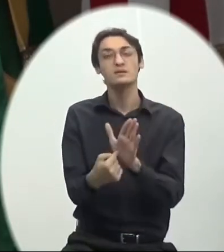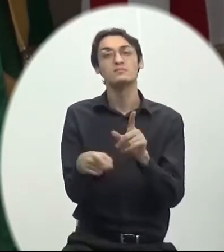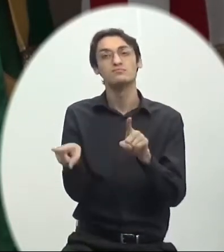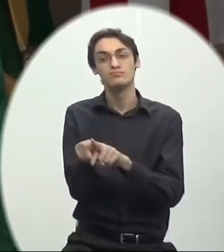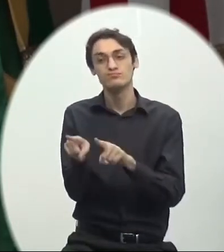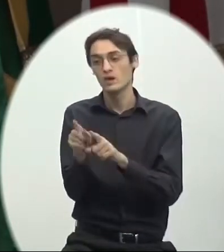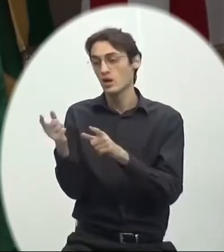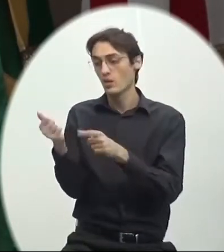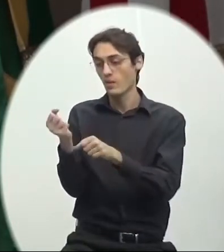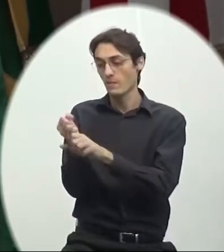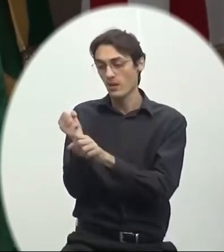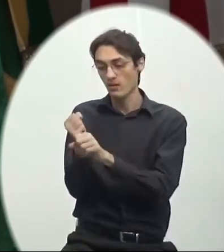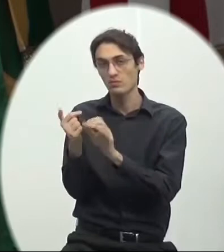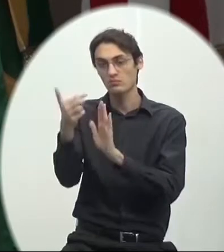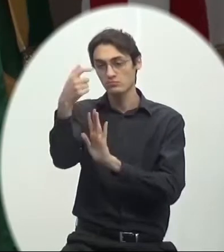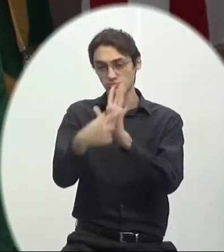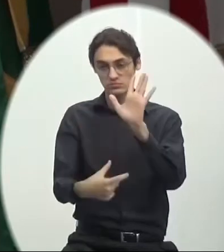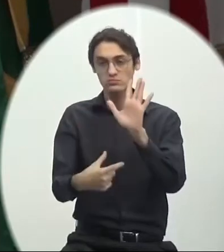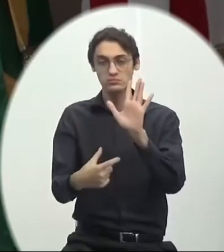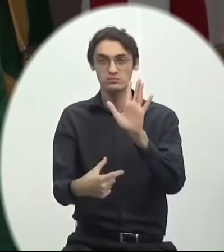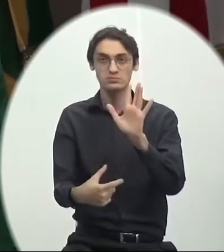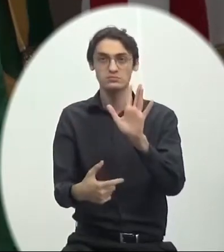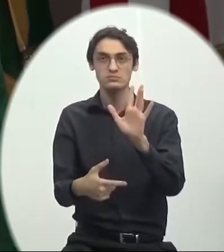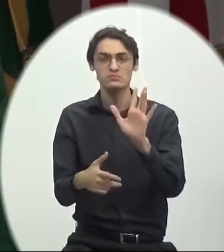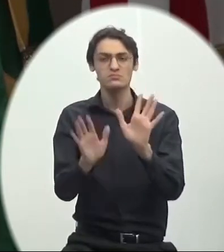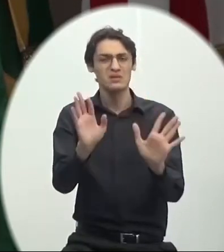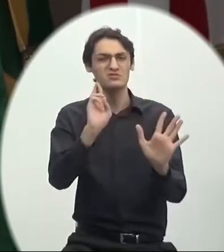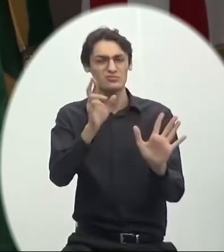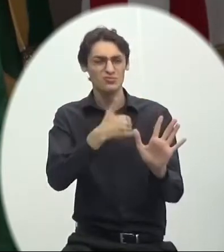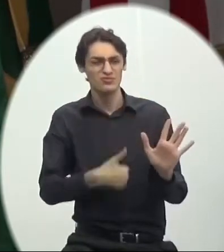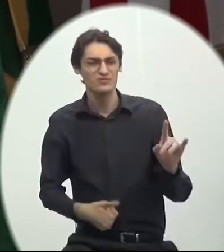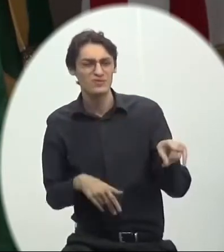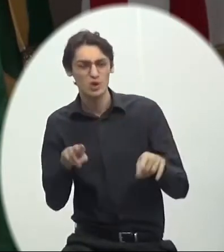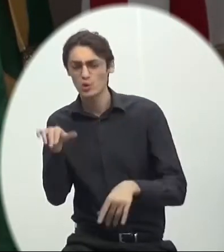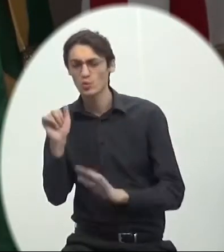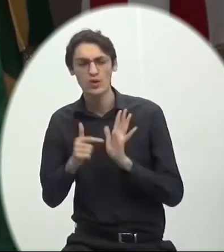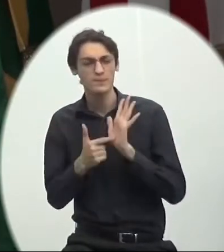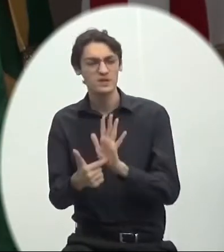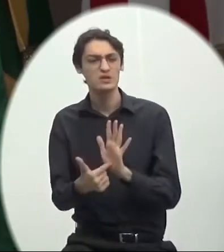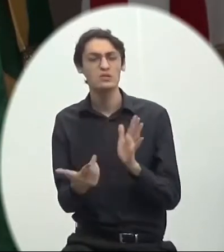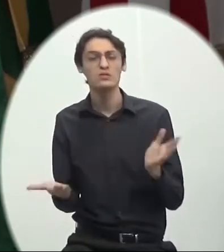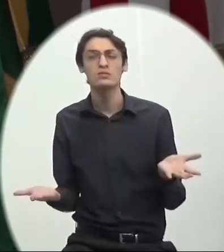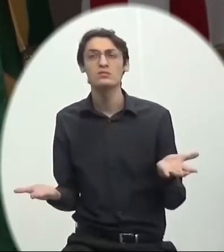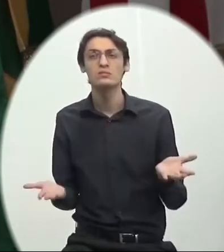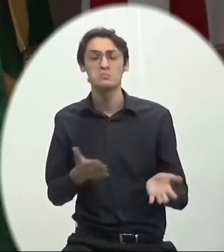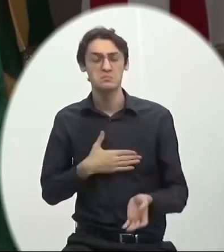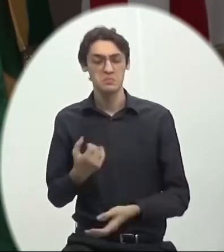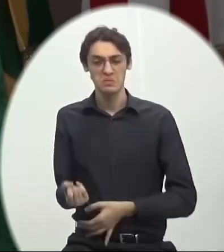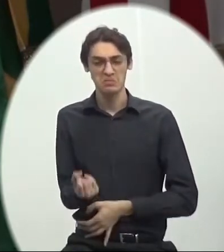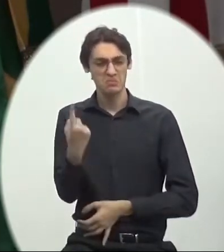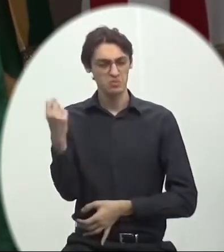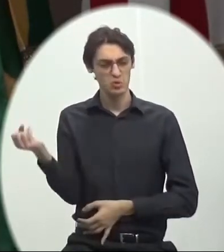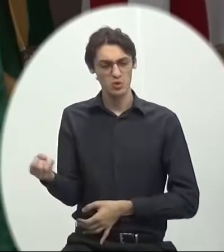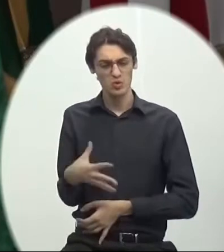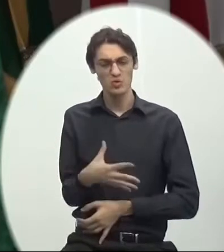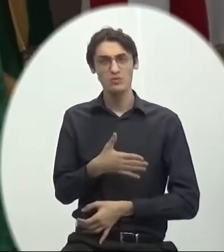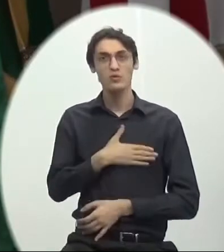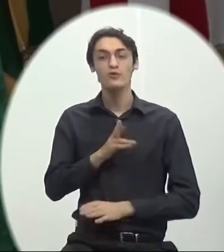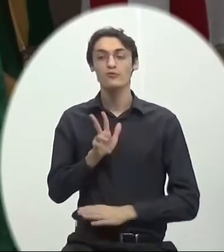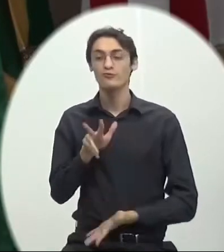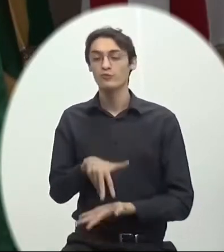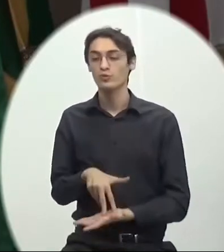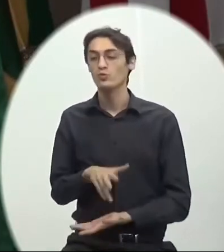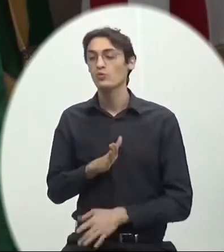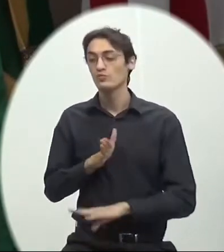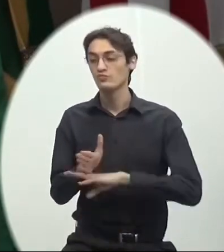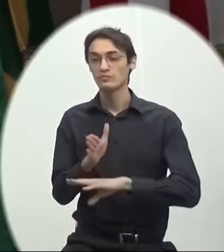o seu líder, nunca apresentaram isso? Ora, para mim é uma novidade. Eu estive na prefeitura, me coloquei lá com o